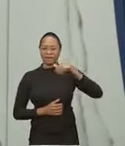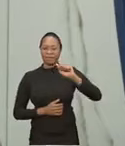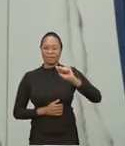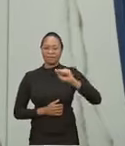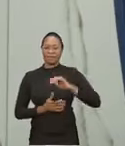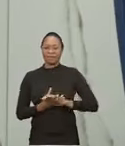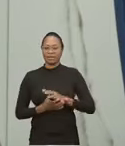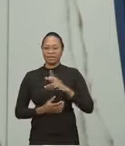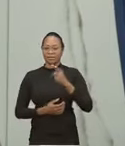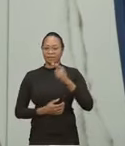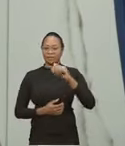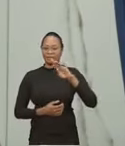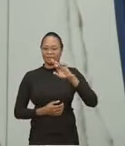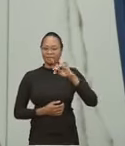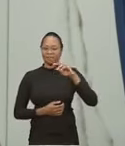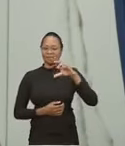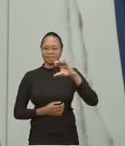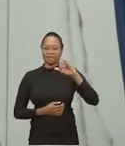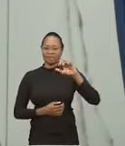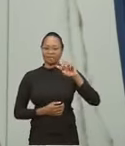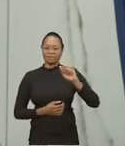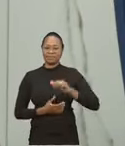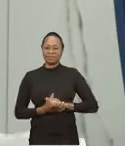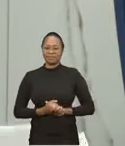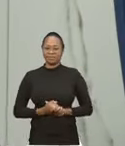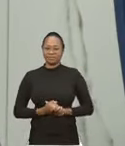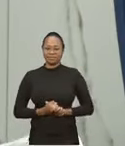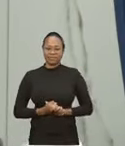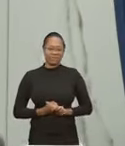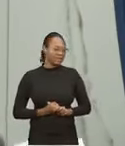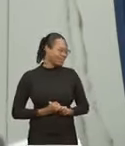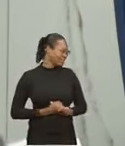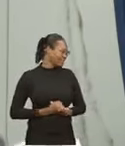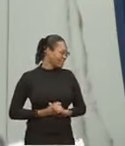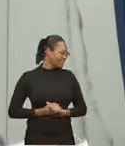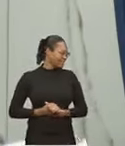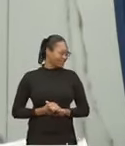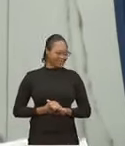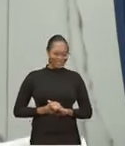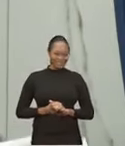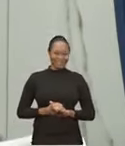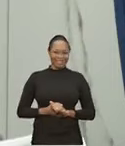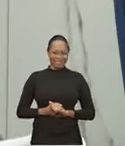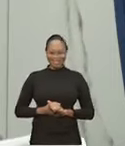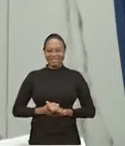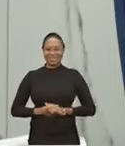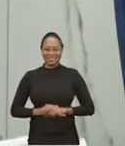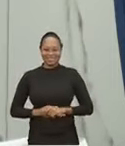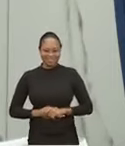a senhora Patrícia Carvalho Moreira e da outras providências. Projeto de resolução de número